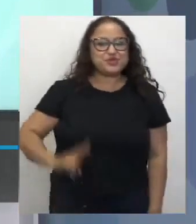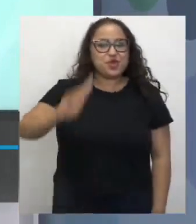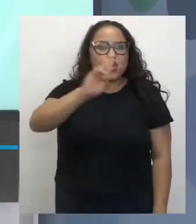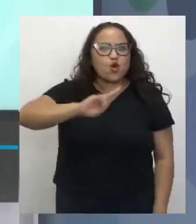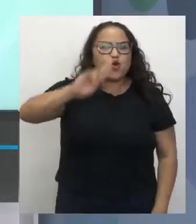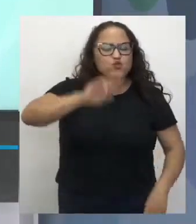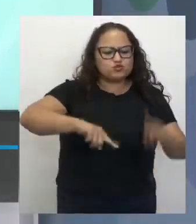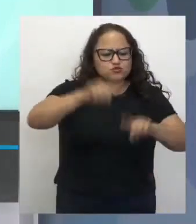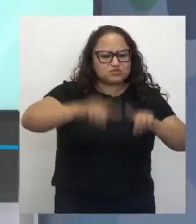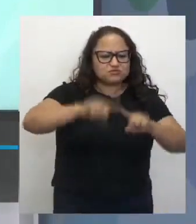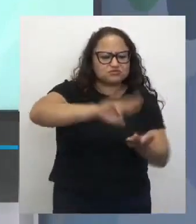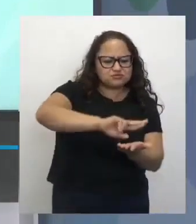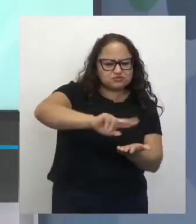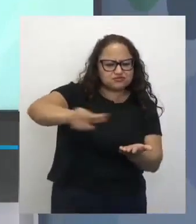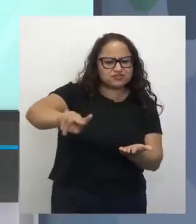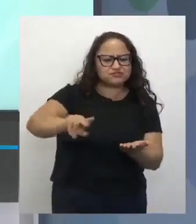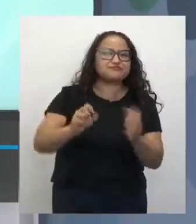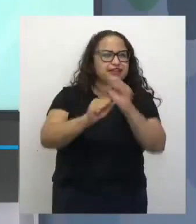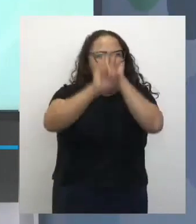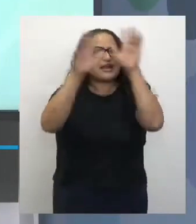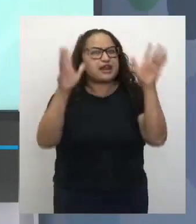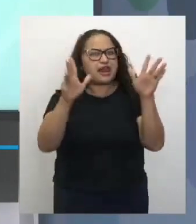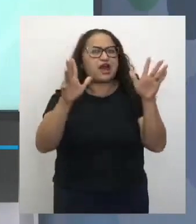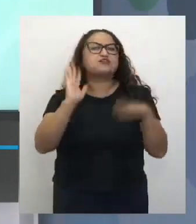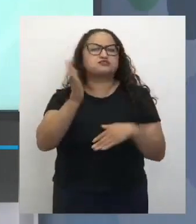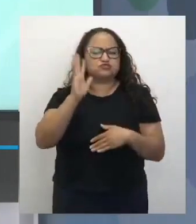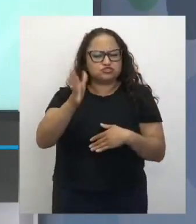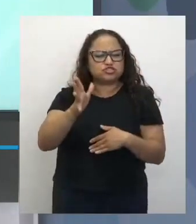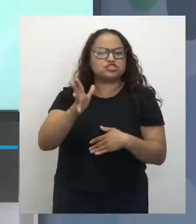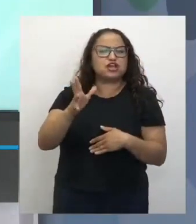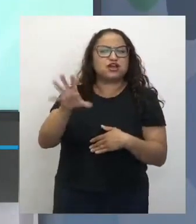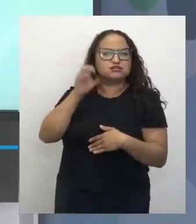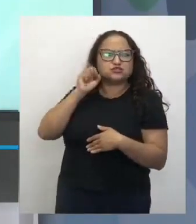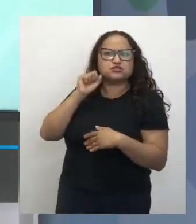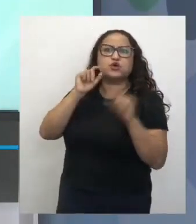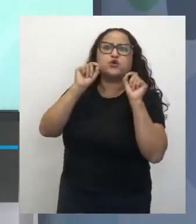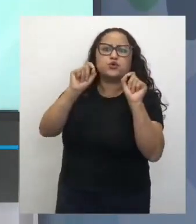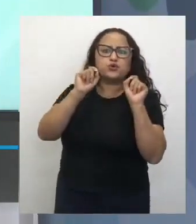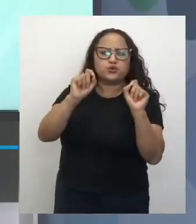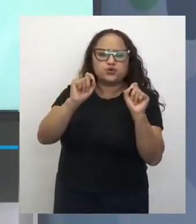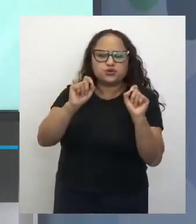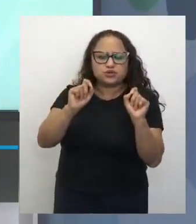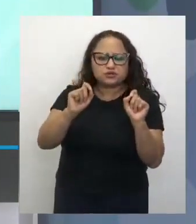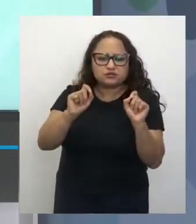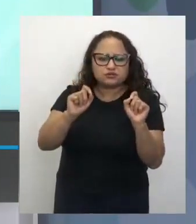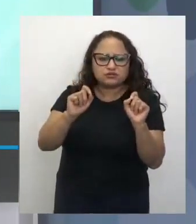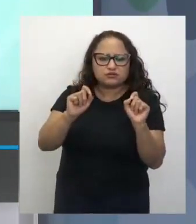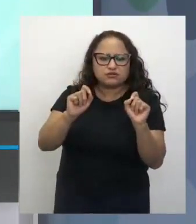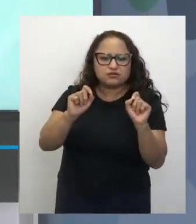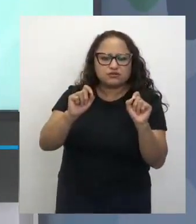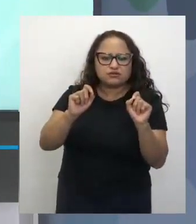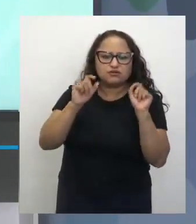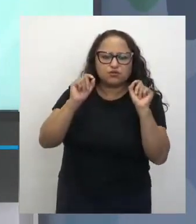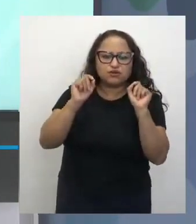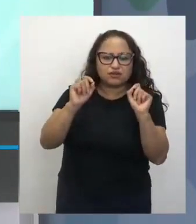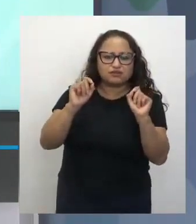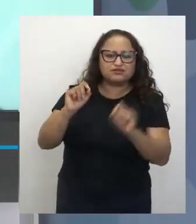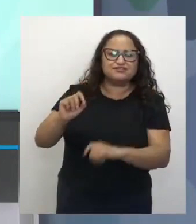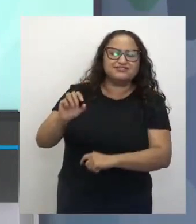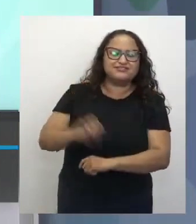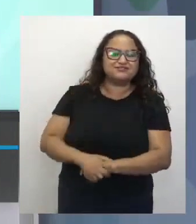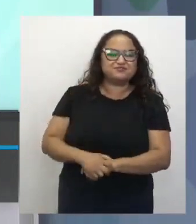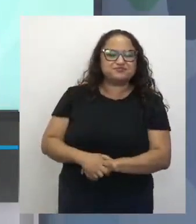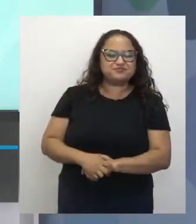Tá? E, claro, né, gente, todo mundo aqui já deve ter ouvido falar da Des Ernst Wiener Gemusik Orchester, ou